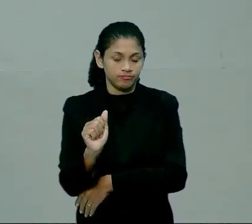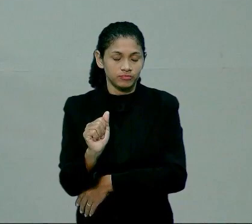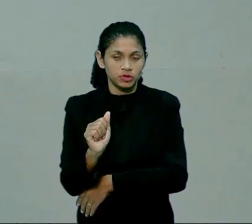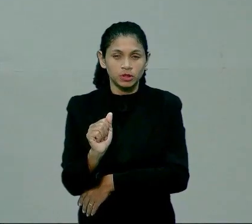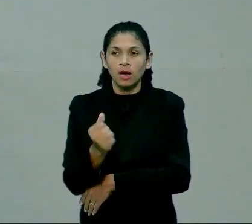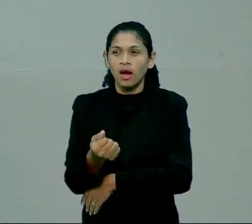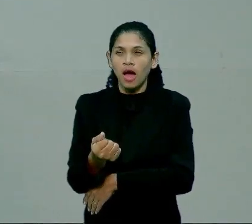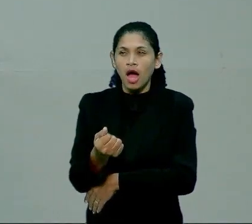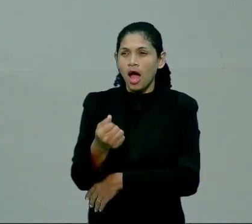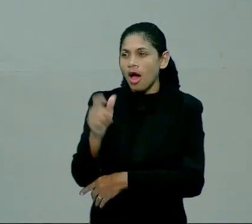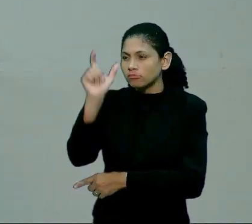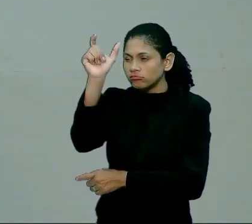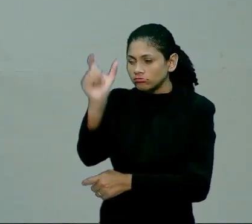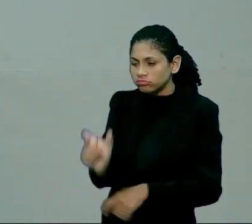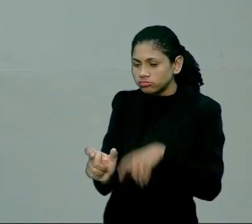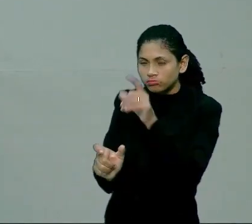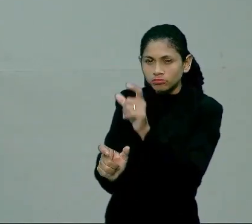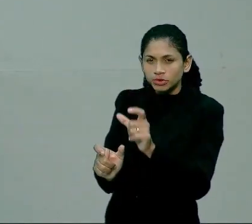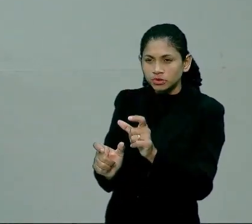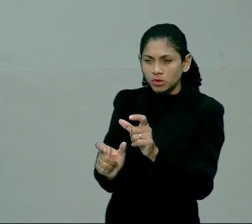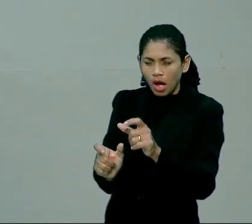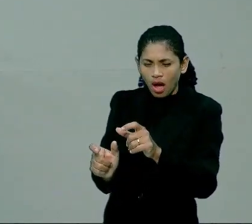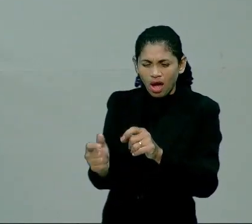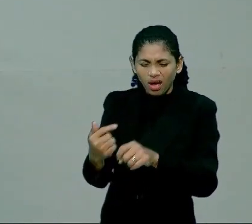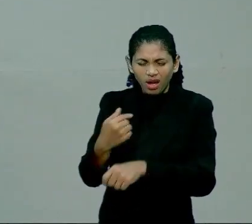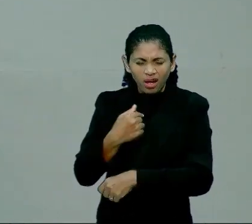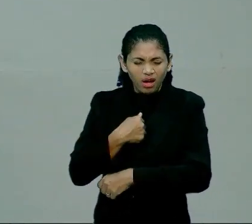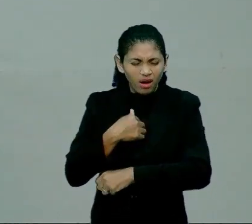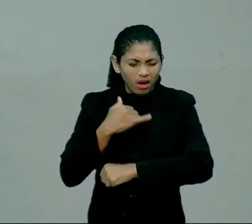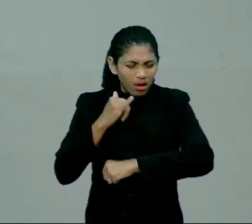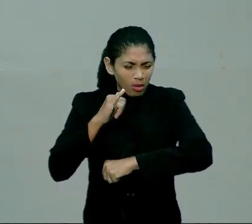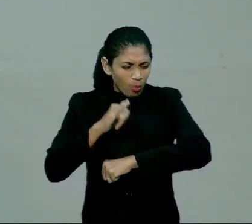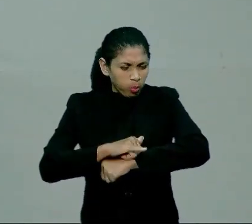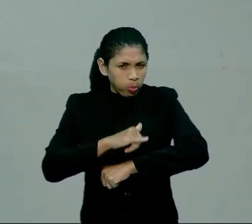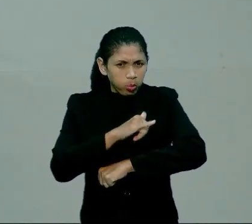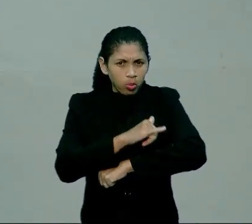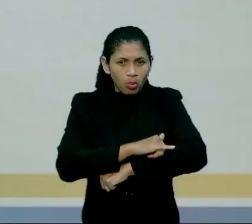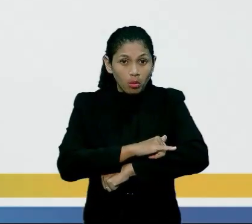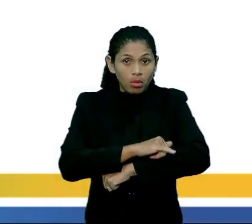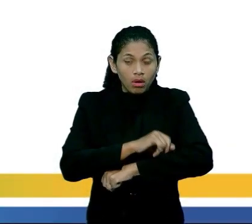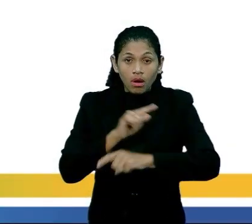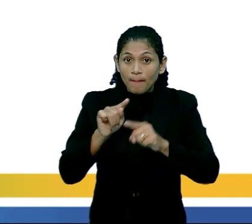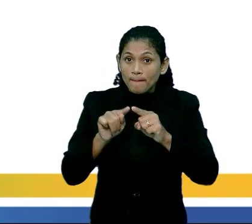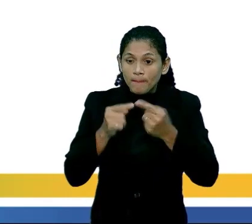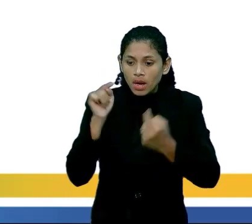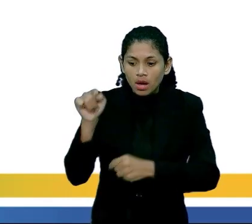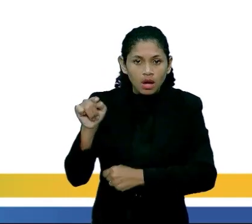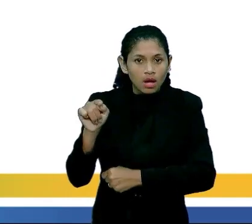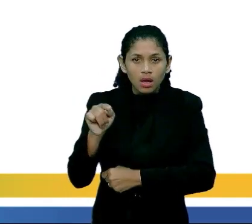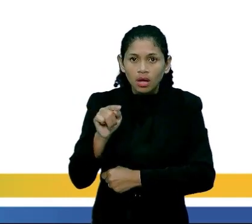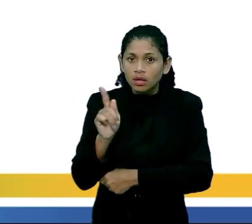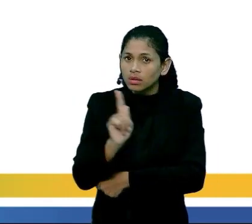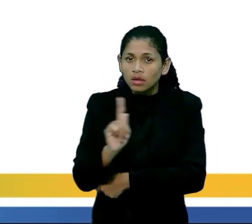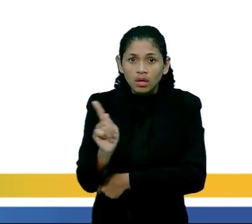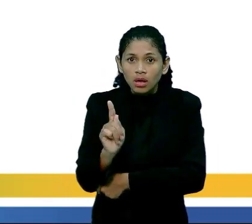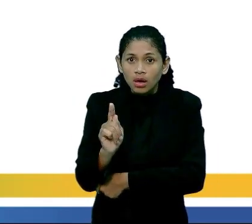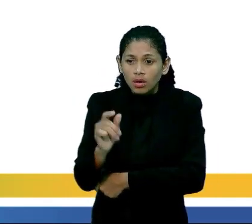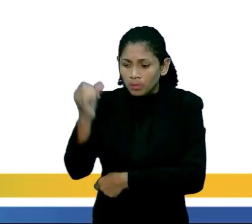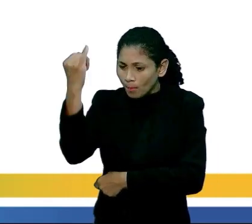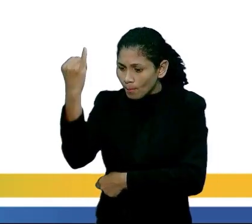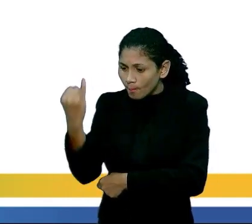objetivo, você utiliza determinados mecanismos que são prejudiciais à saúde, que são esses dois exemplos que a gente pode citar. Também tem